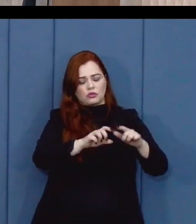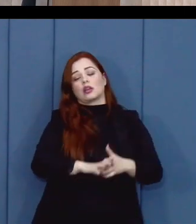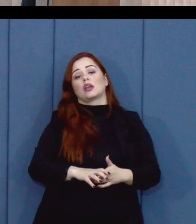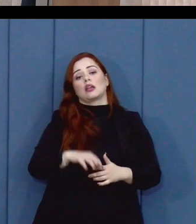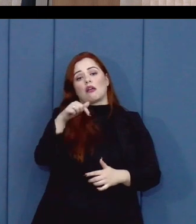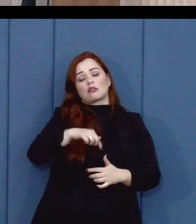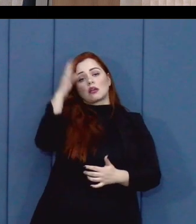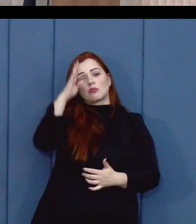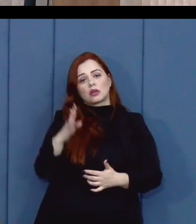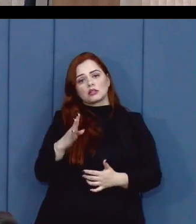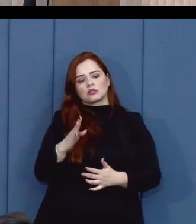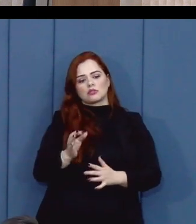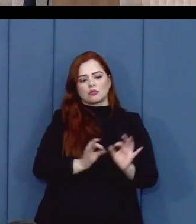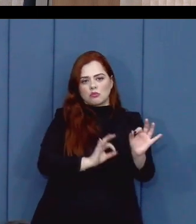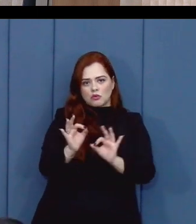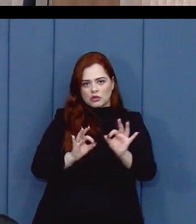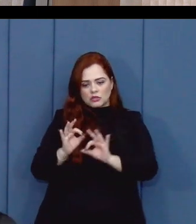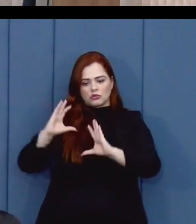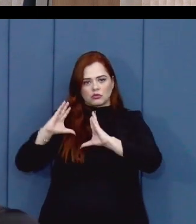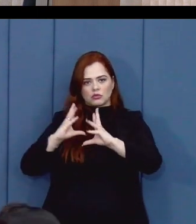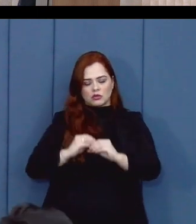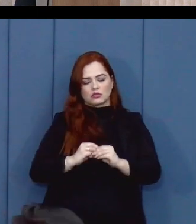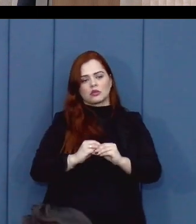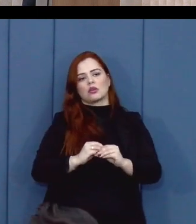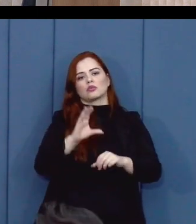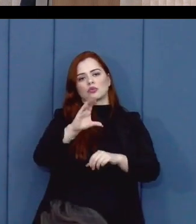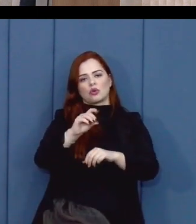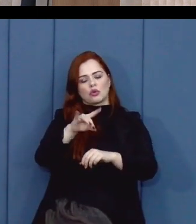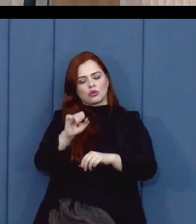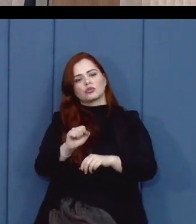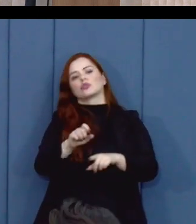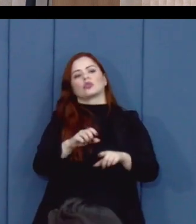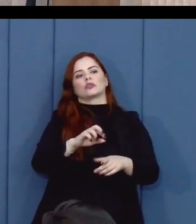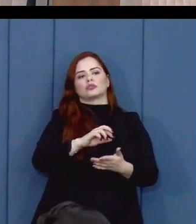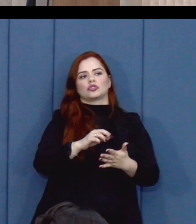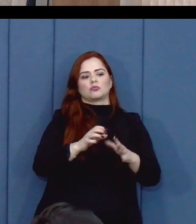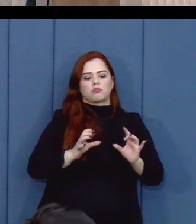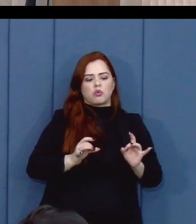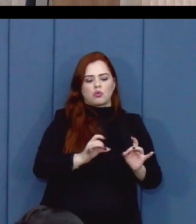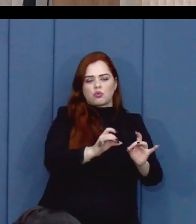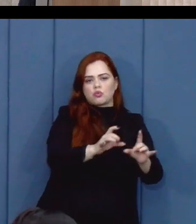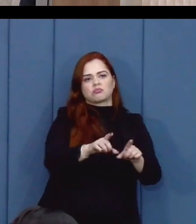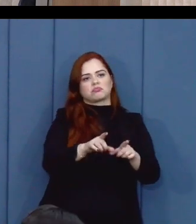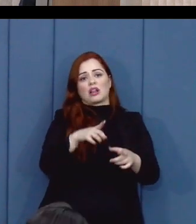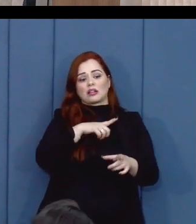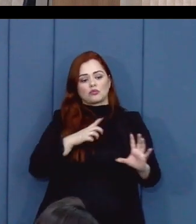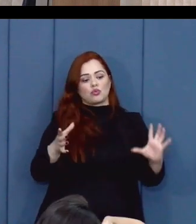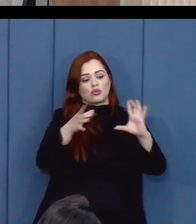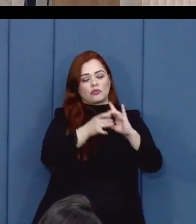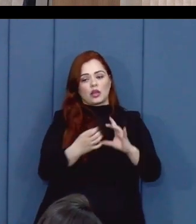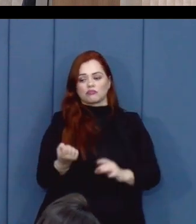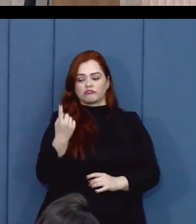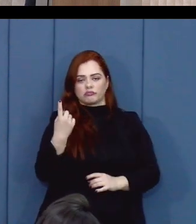Brasil coordenou a revisão dos códigos de práticas de caranguejos e lagostas. Esses códigos foram todos unificados num código